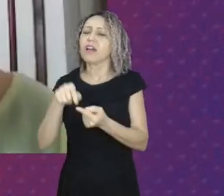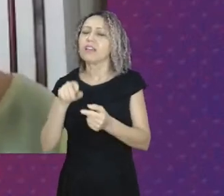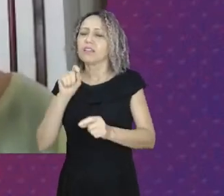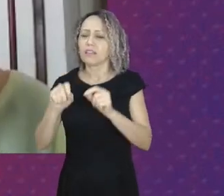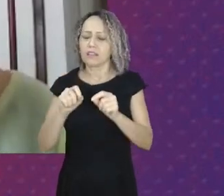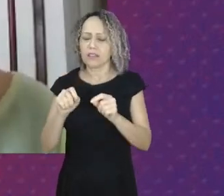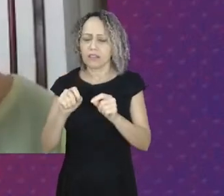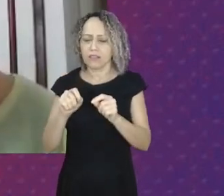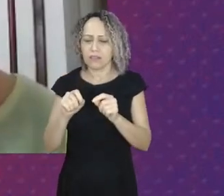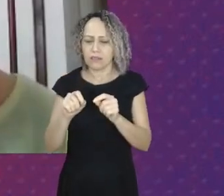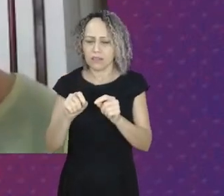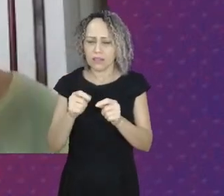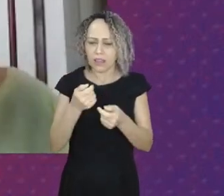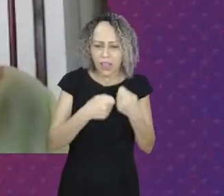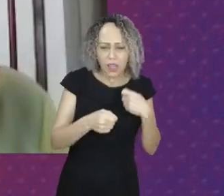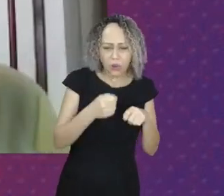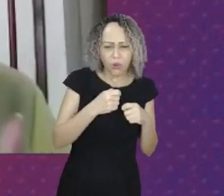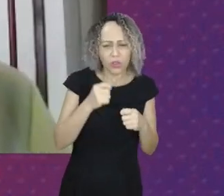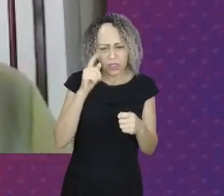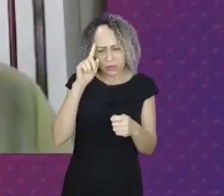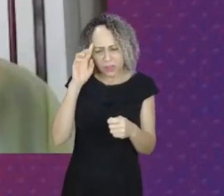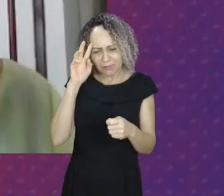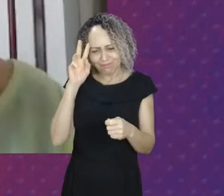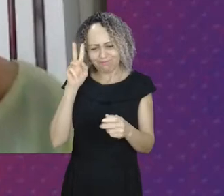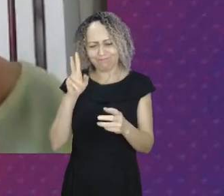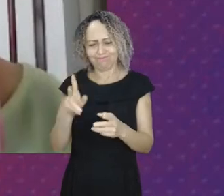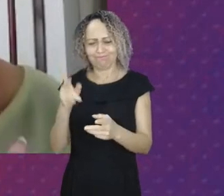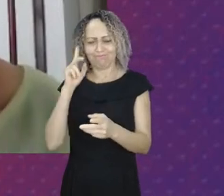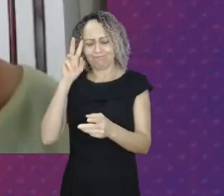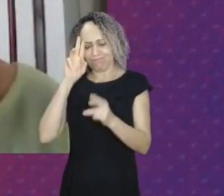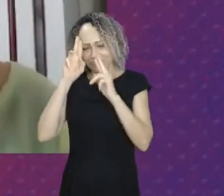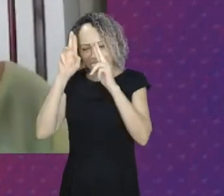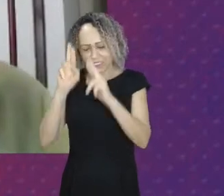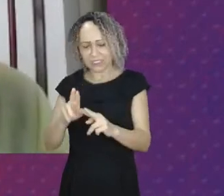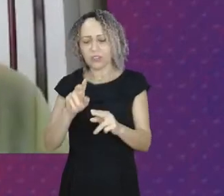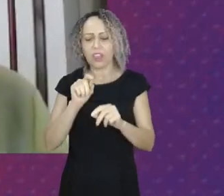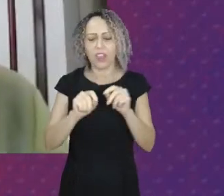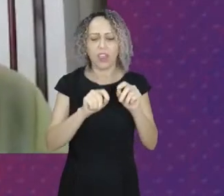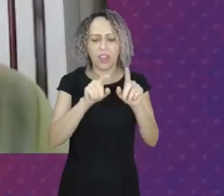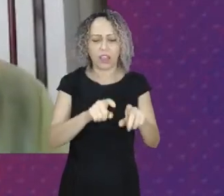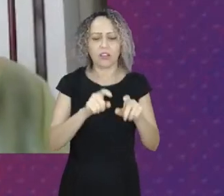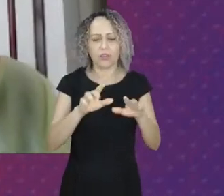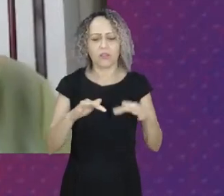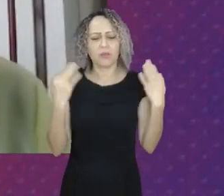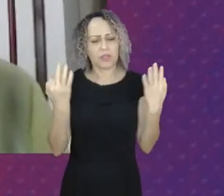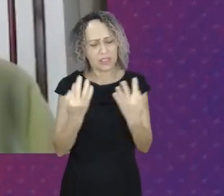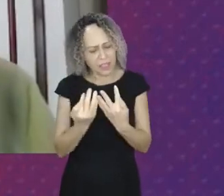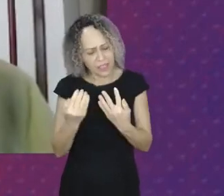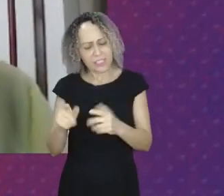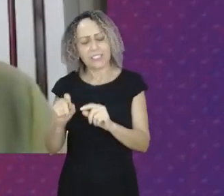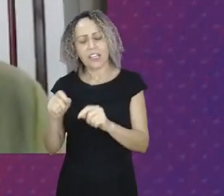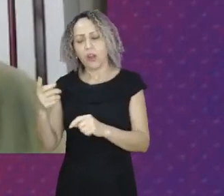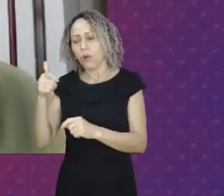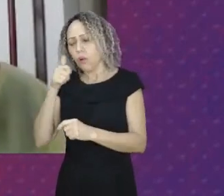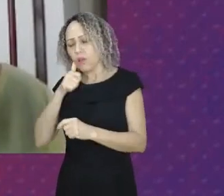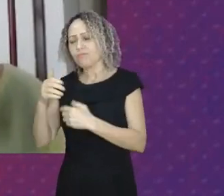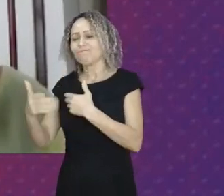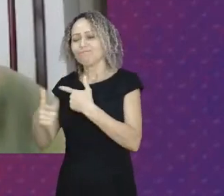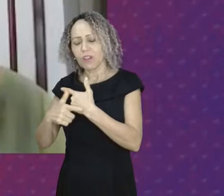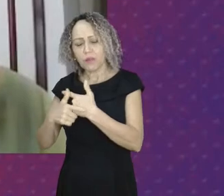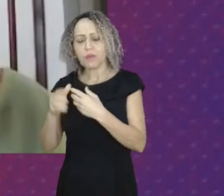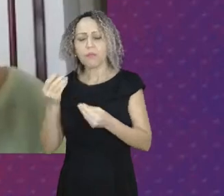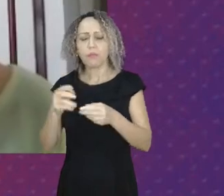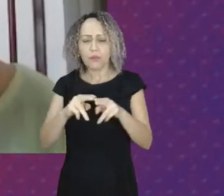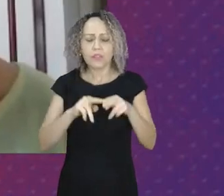reconhecimento econômico da agricultura familiar e também, sobretudo, aí do papel das mulheres. Por isso que eu quero falar um